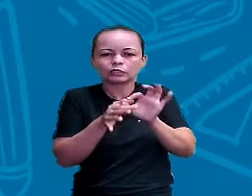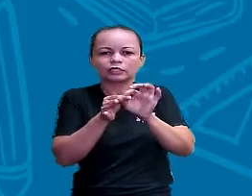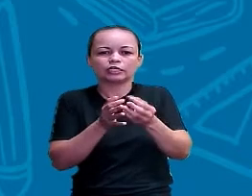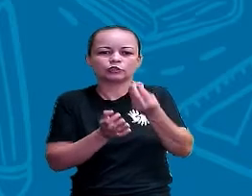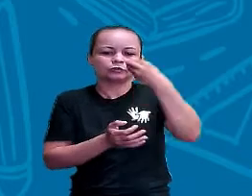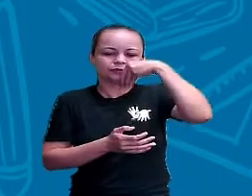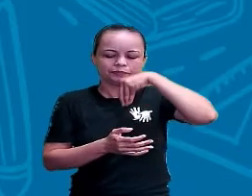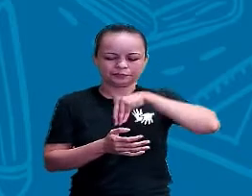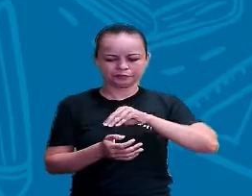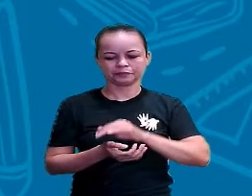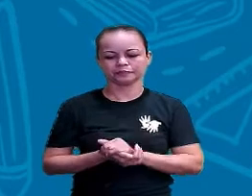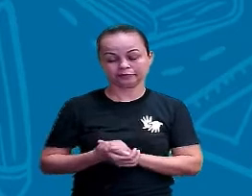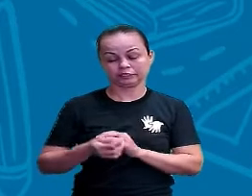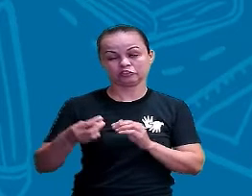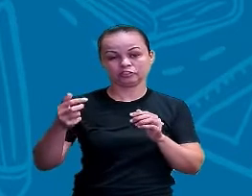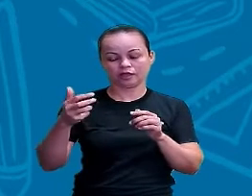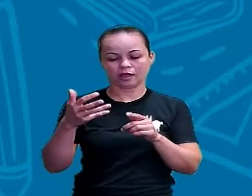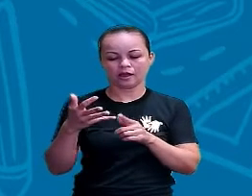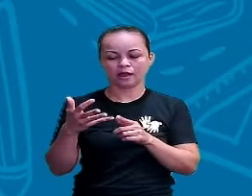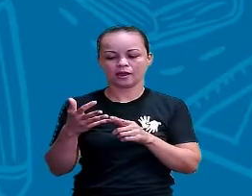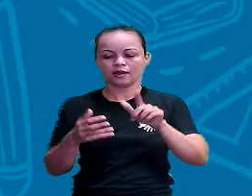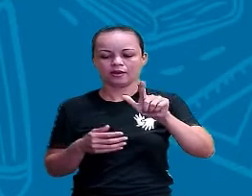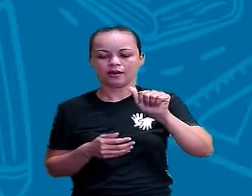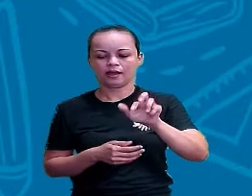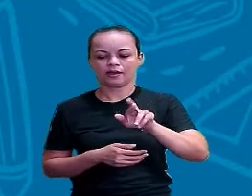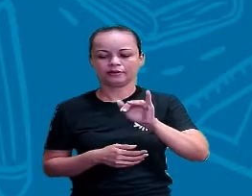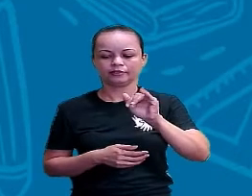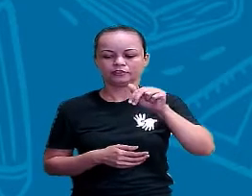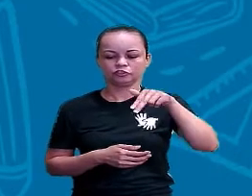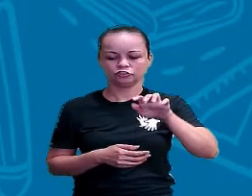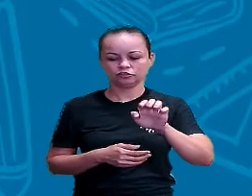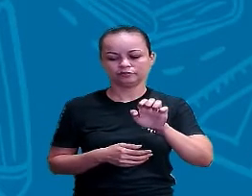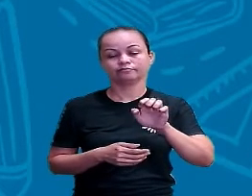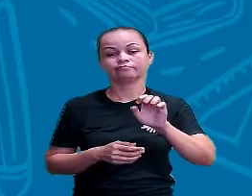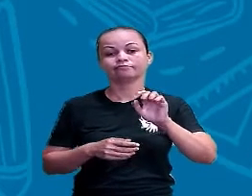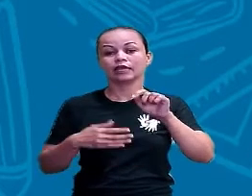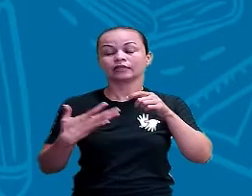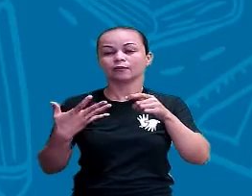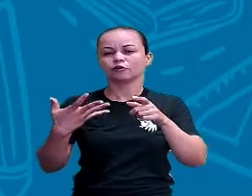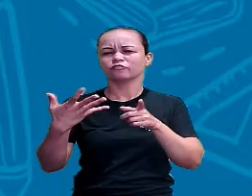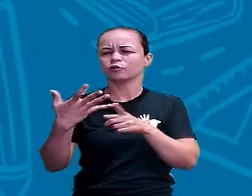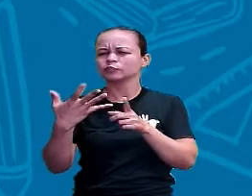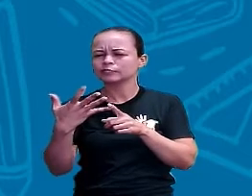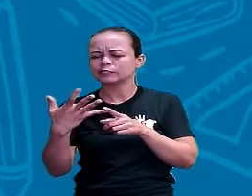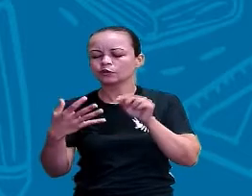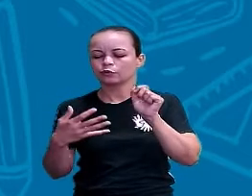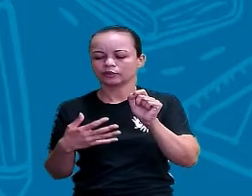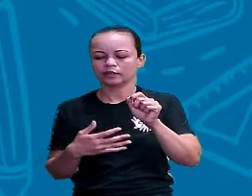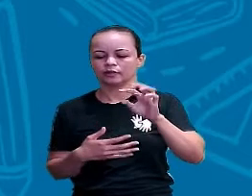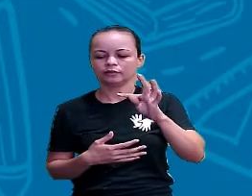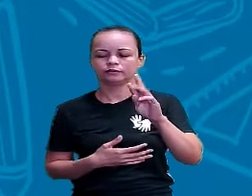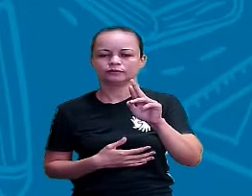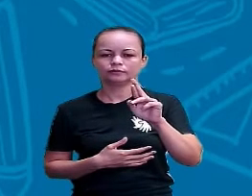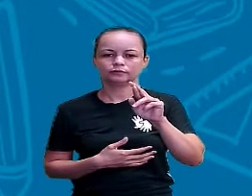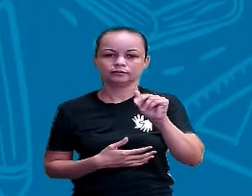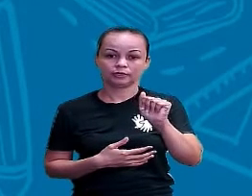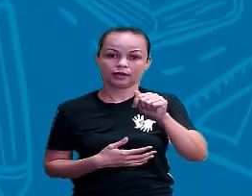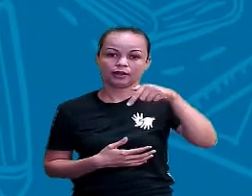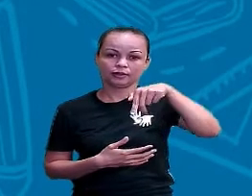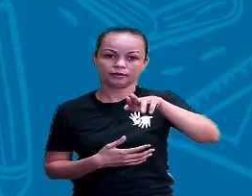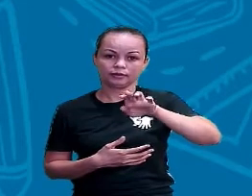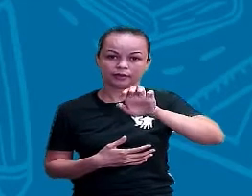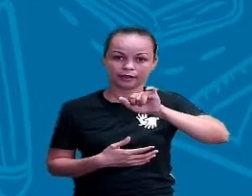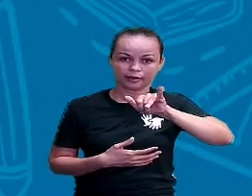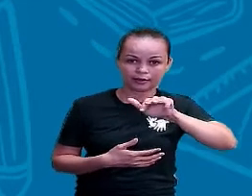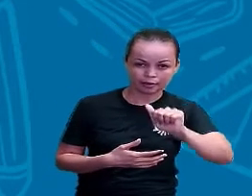órgão exclusivo do sistema respiratório. E aí depois da laringe chega na traqueia, não é isso? Da